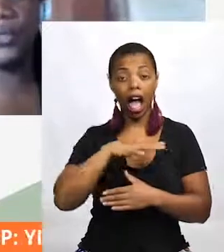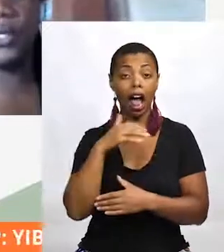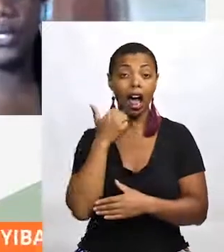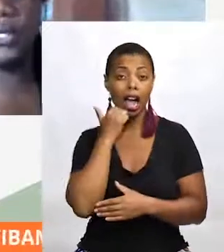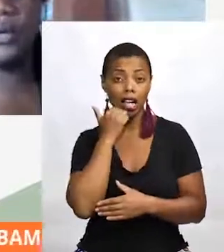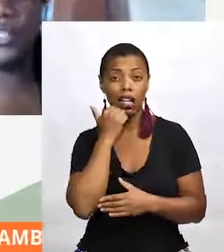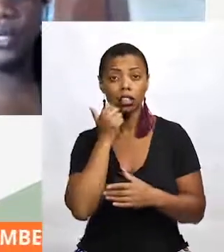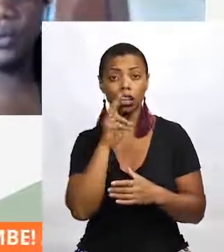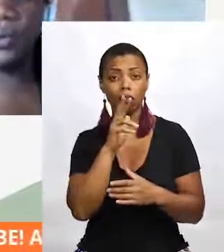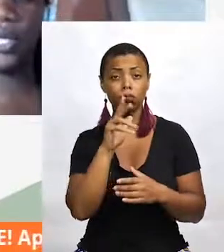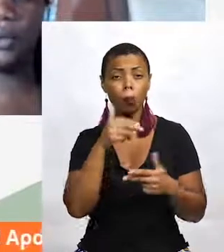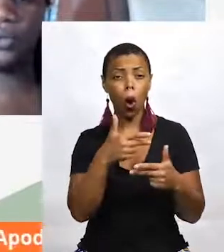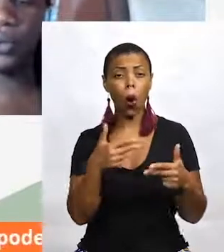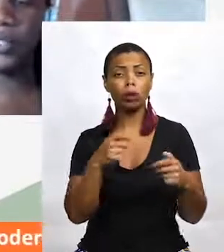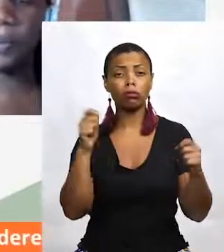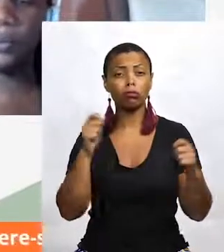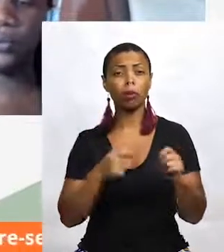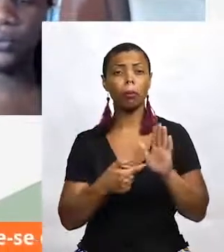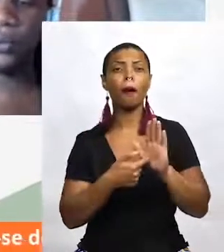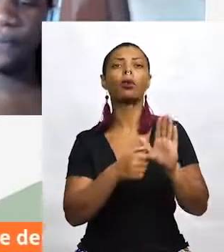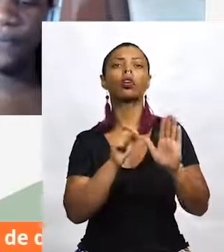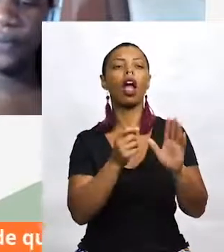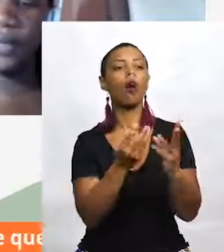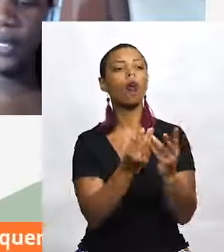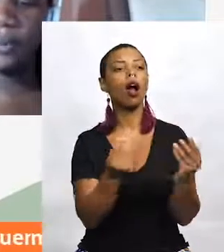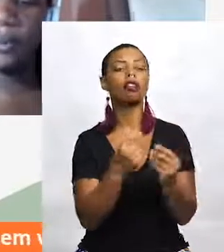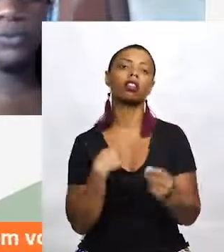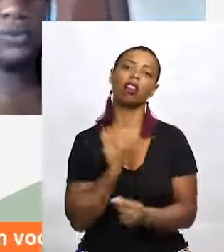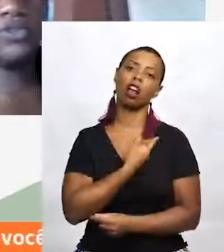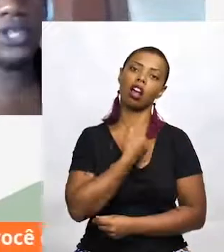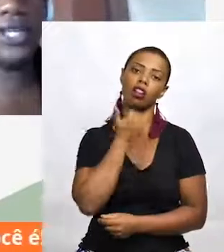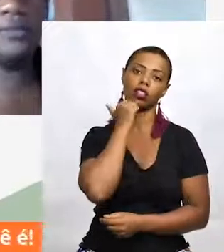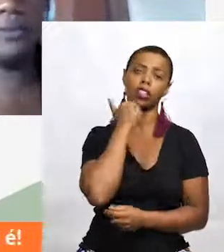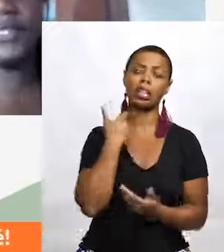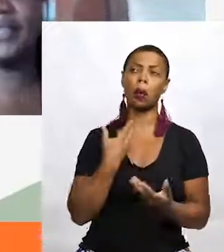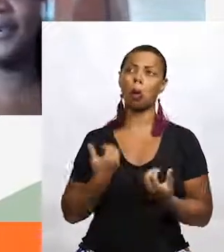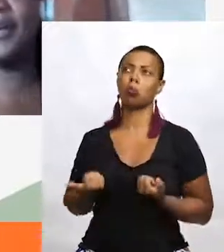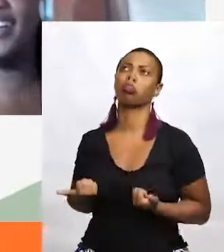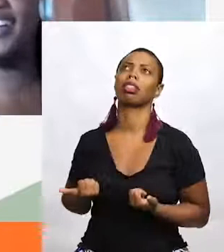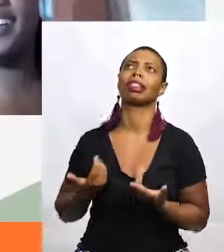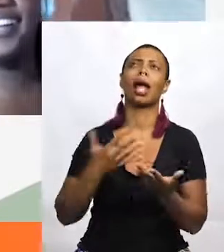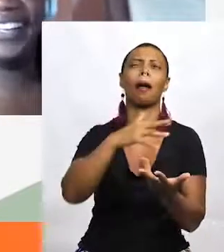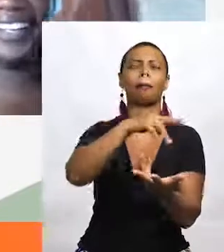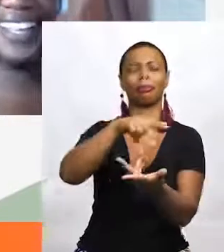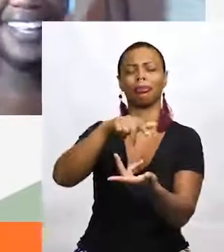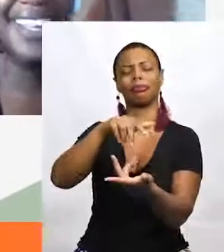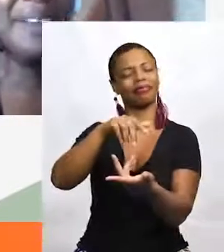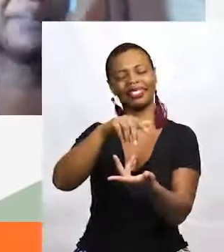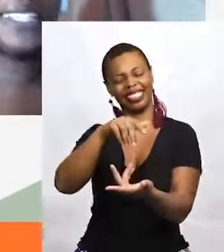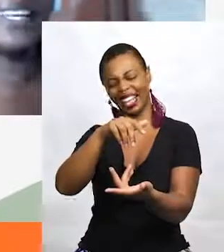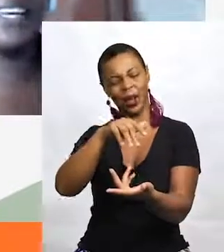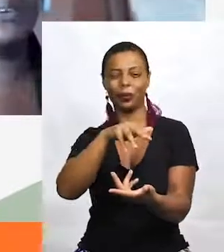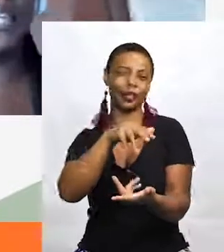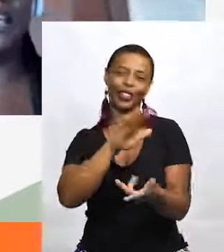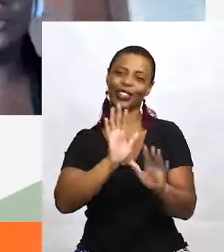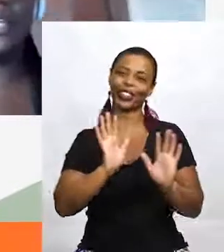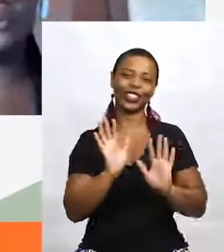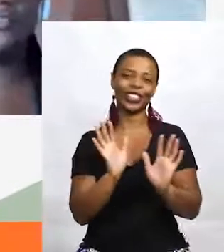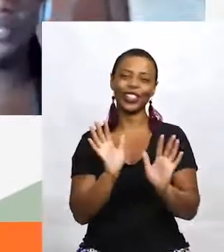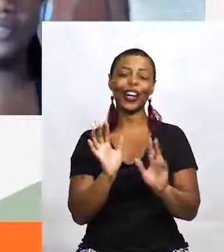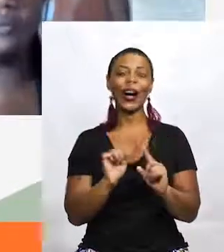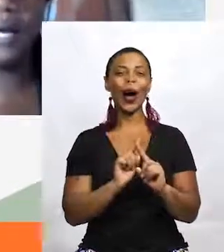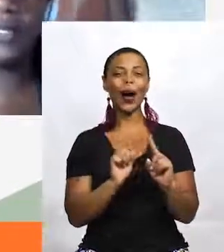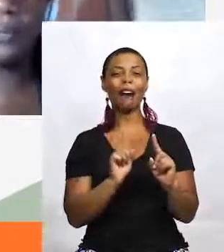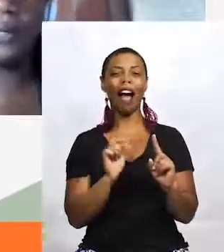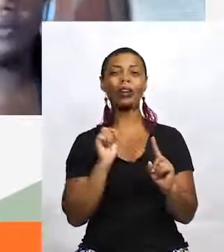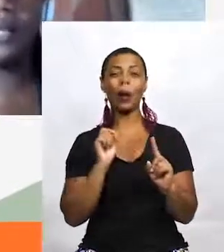gente produz. Então, acho que o que eu trouxe para o mundo eu não diria, não vamos ser tão, né? Mas o que